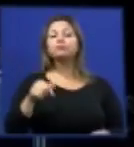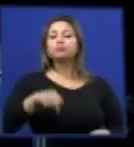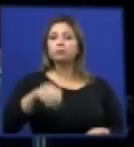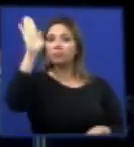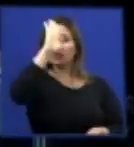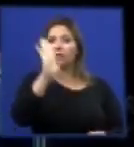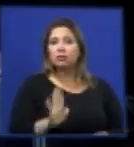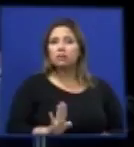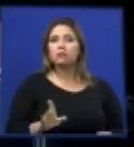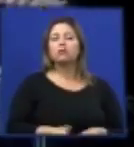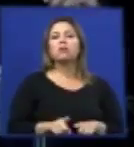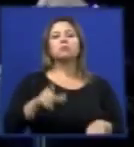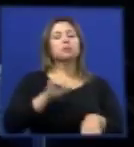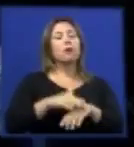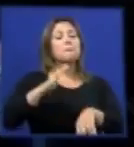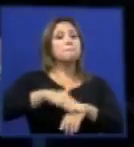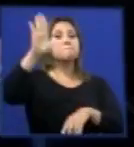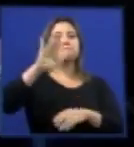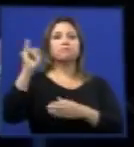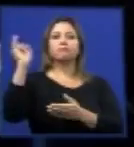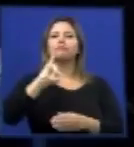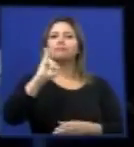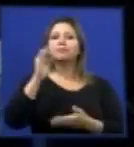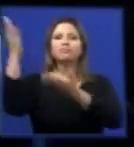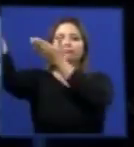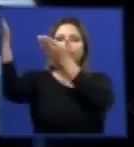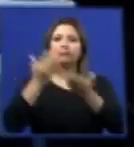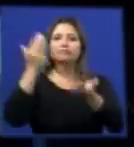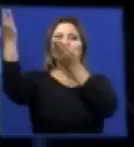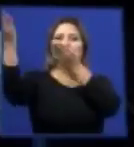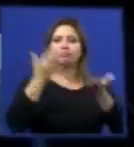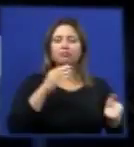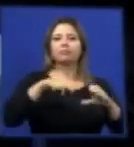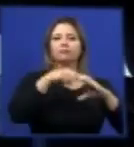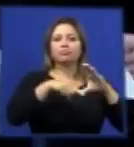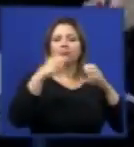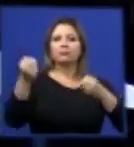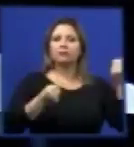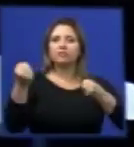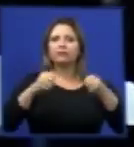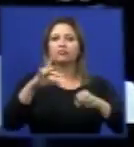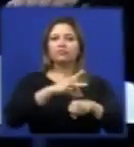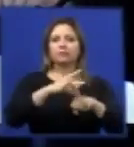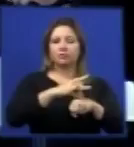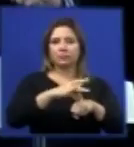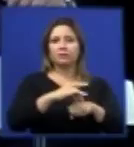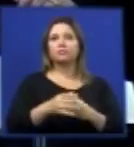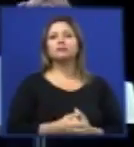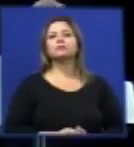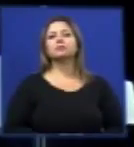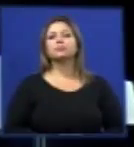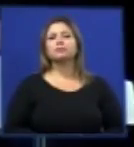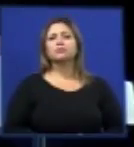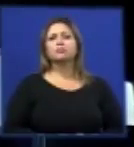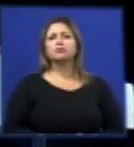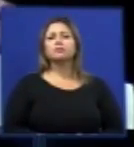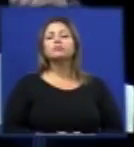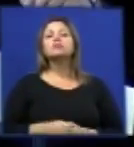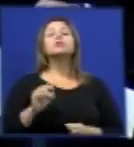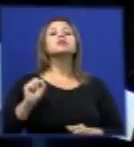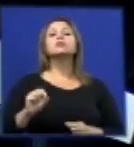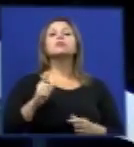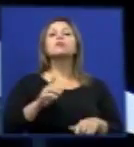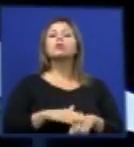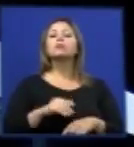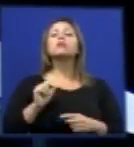portanto é o maior importador mundial de preos usados e vem mantendo esse dado nos últimos anos Além disso um